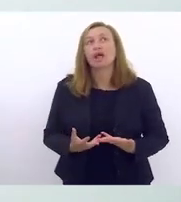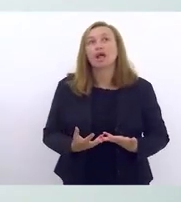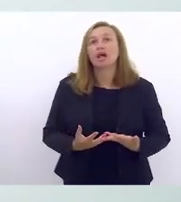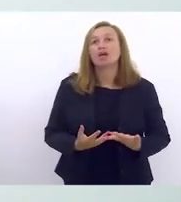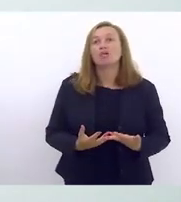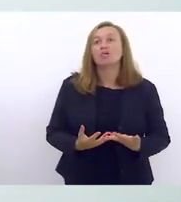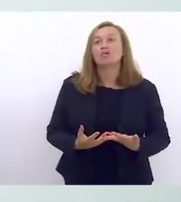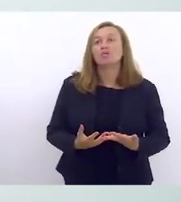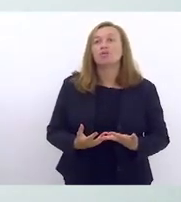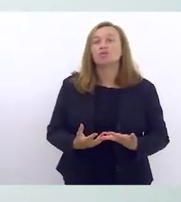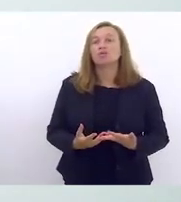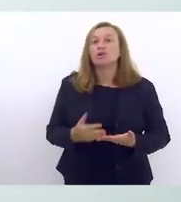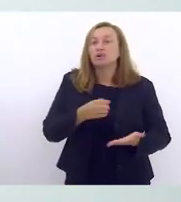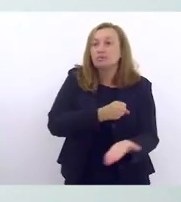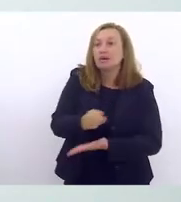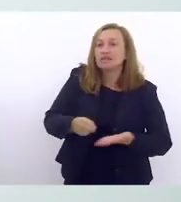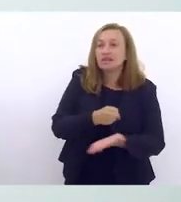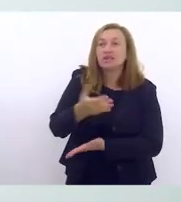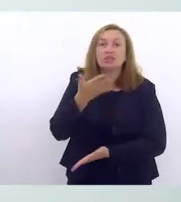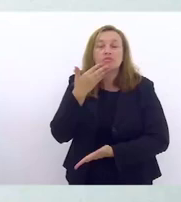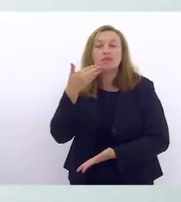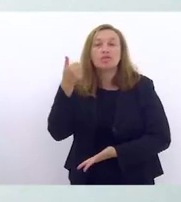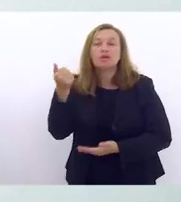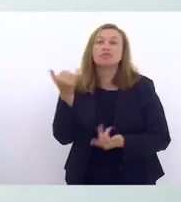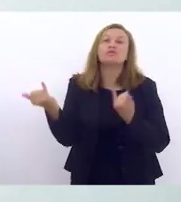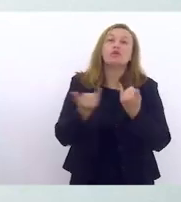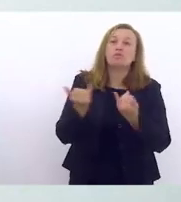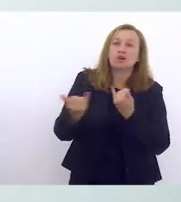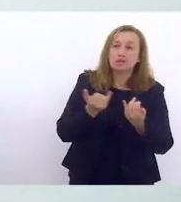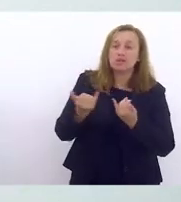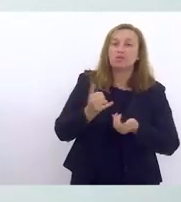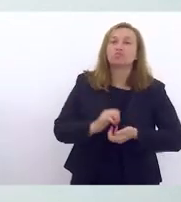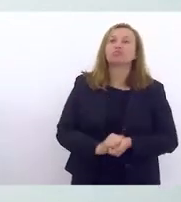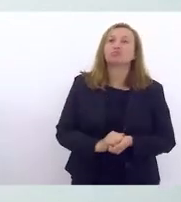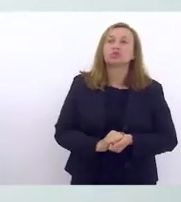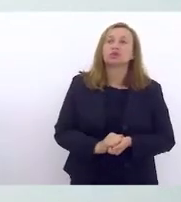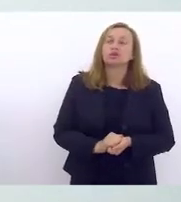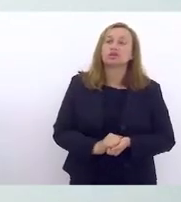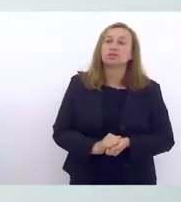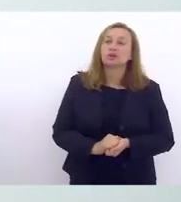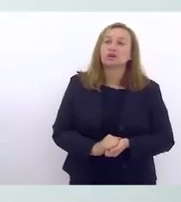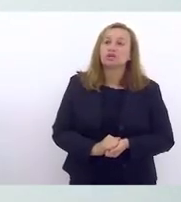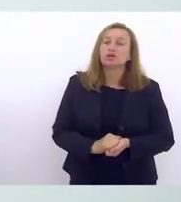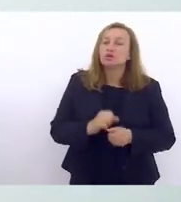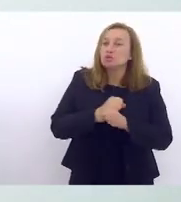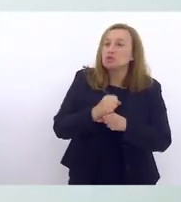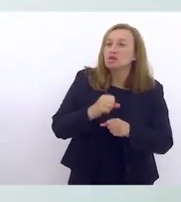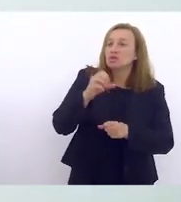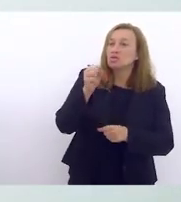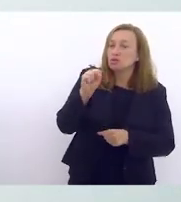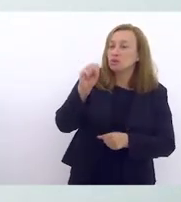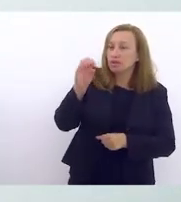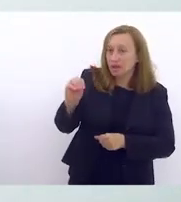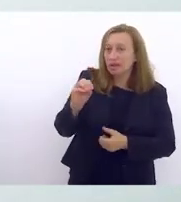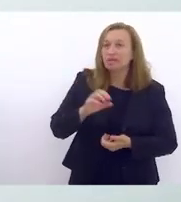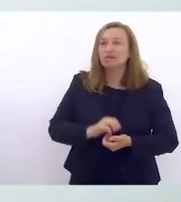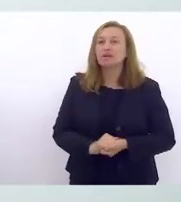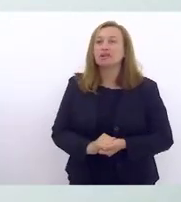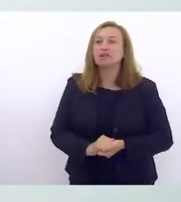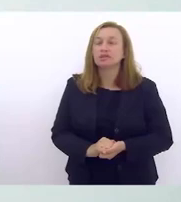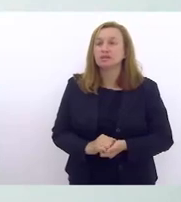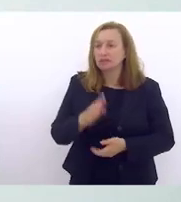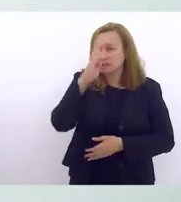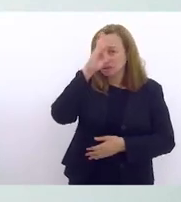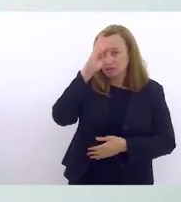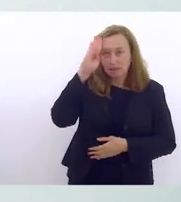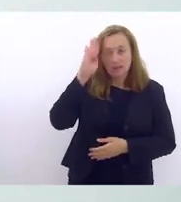o conhecimento clínico baseado nas melhores evidências, né? Que é um movimento que surge a partir dos anos 80, mas que fica forte na comunidade acadêmica a